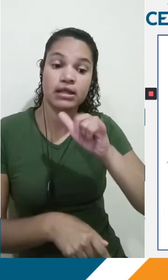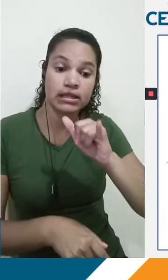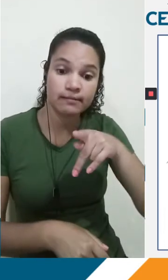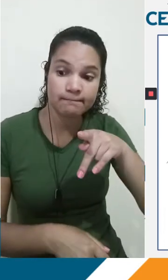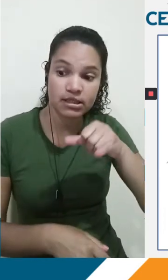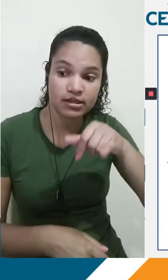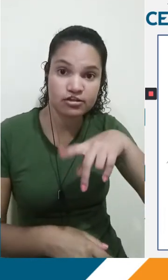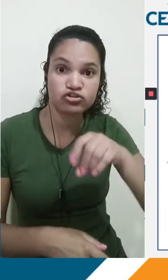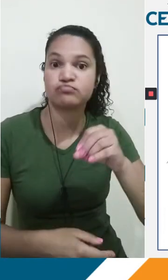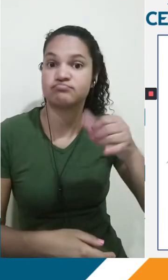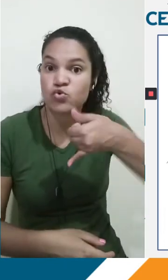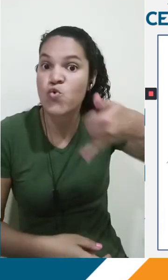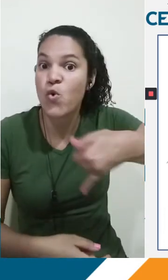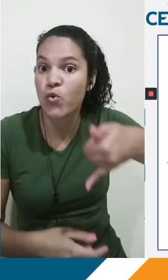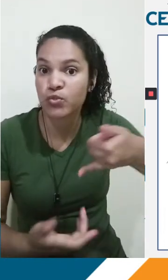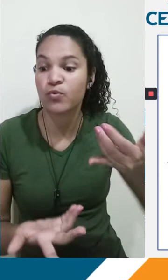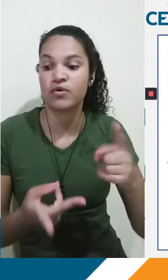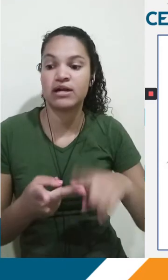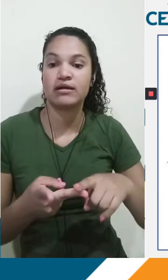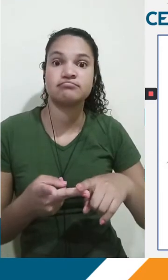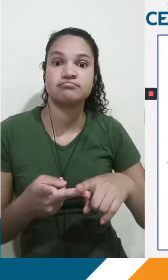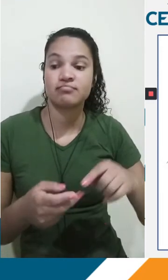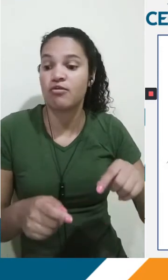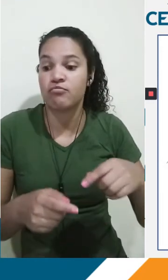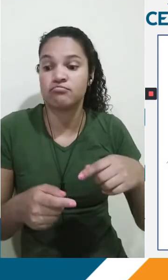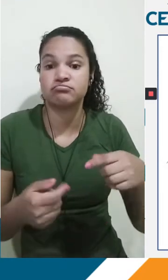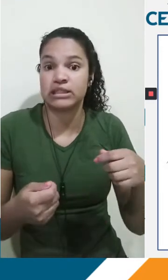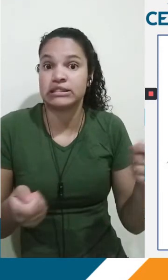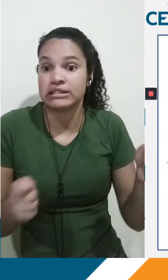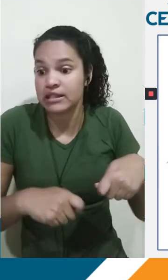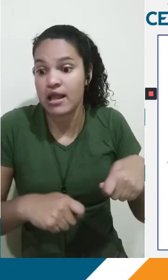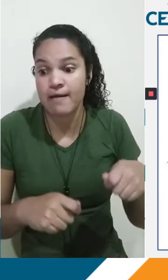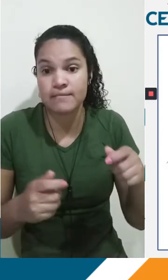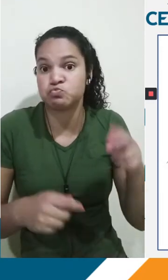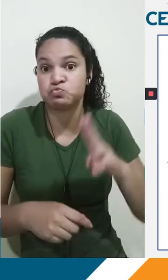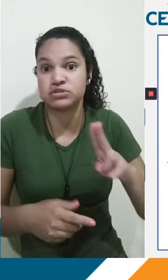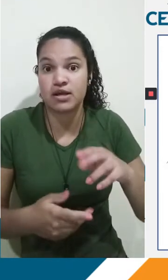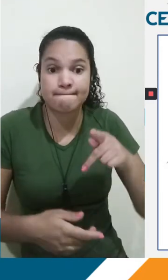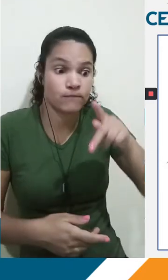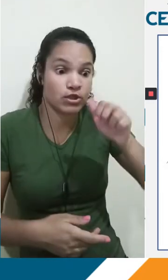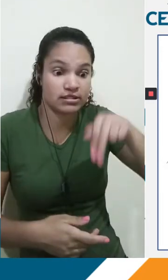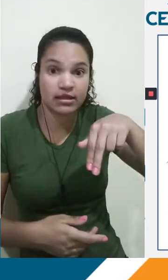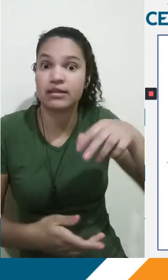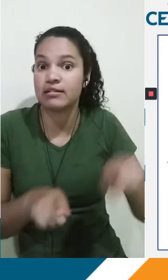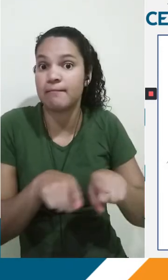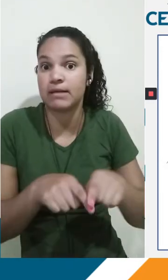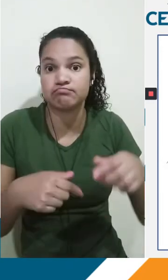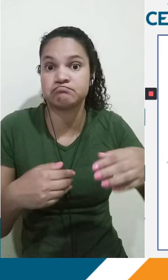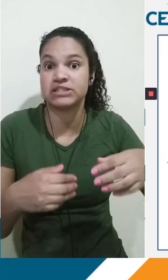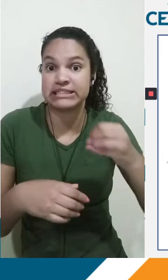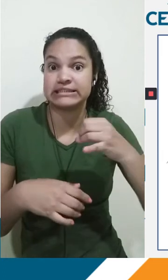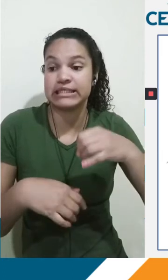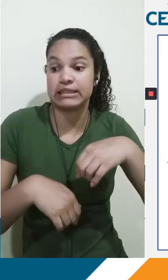proteínas para a produção de ATP. Então, se a pessoa quer emagrecer, ela tem que reduzir o consumo de calorias. Muitas das